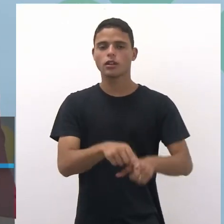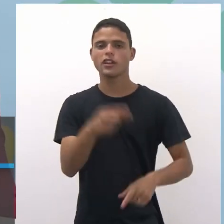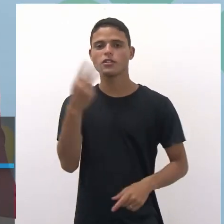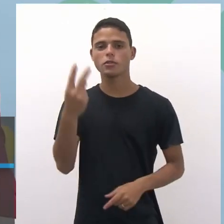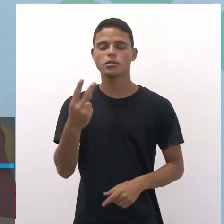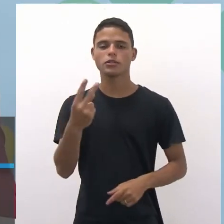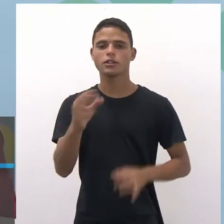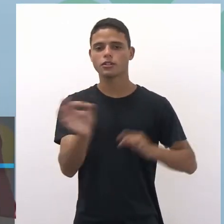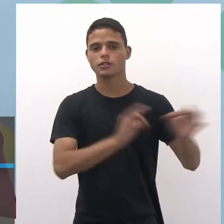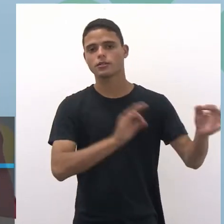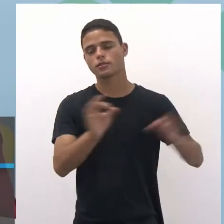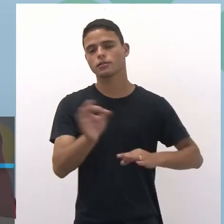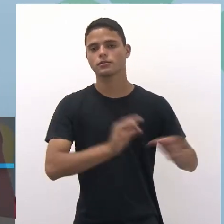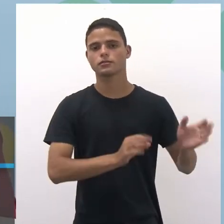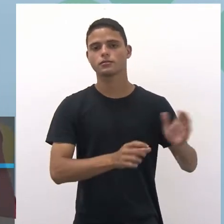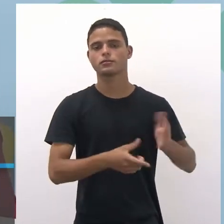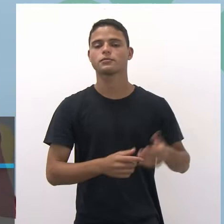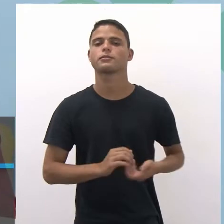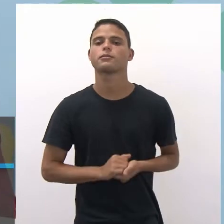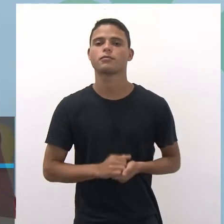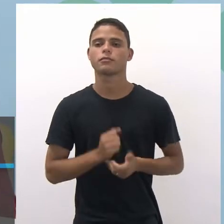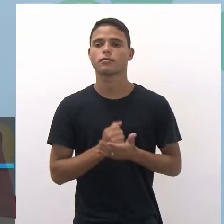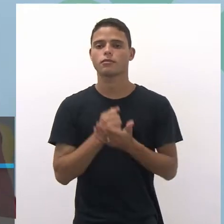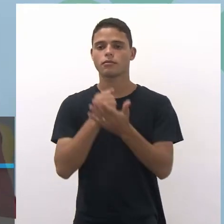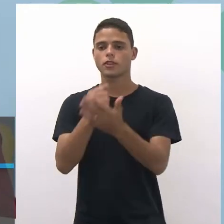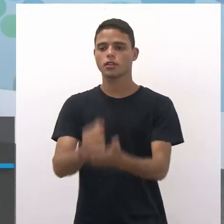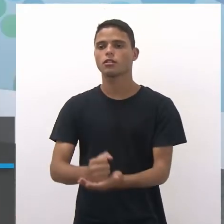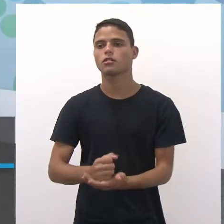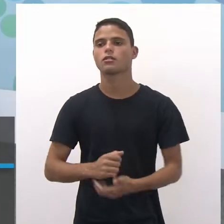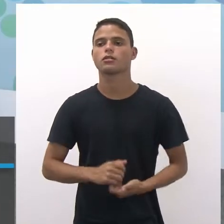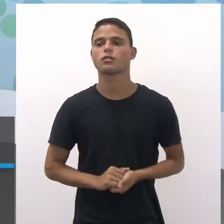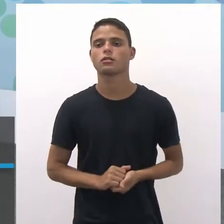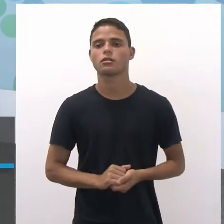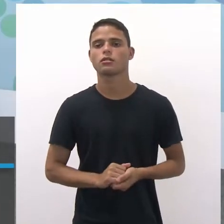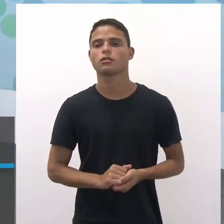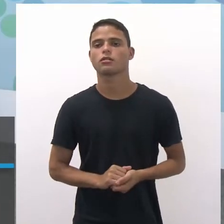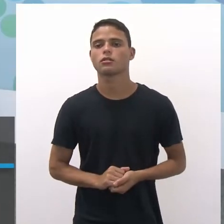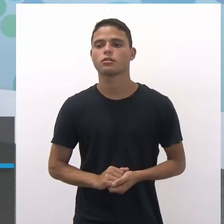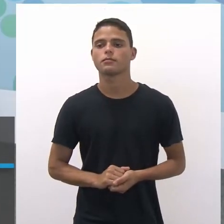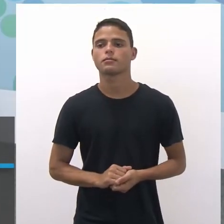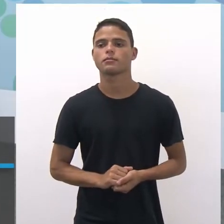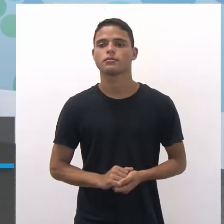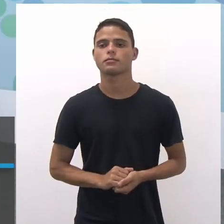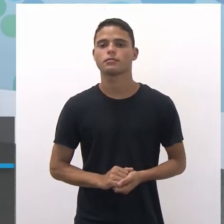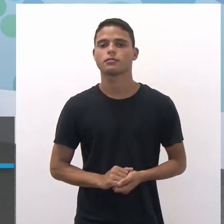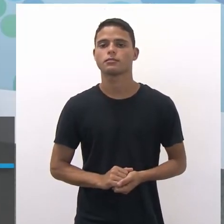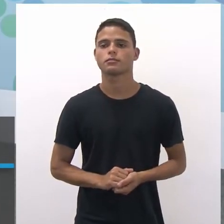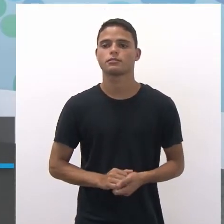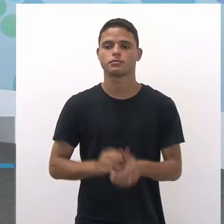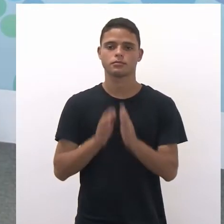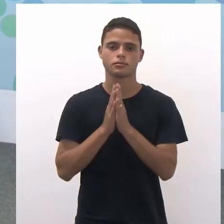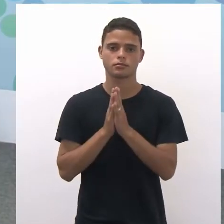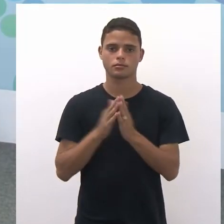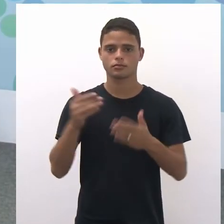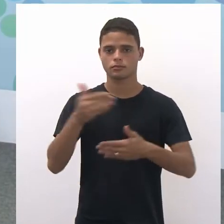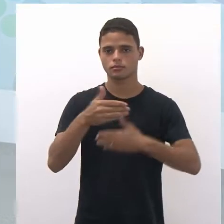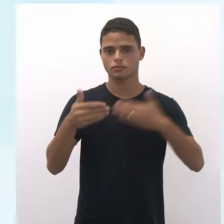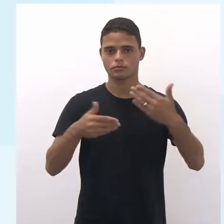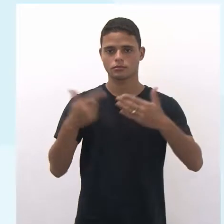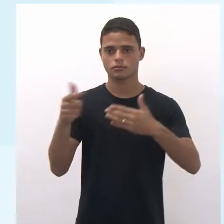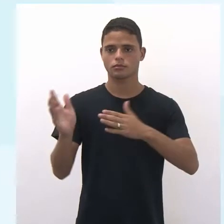já disse, e eu volto a reforçar com vocês. Ok? Produção, por favor, próximo slide.